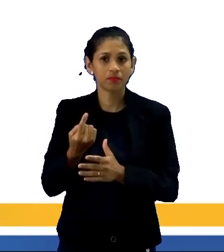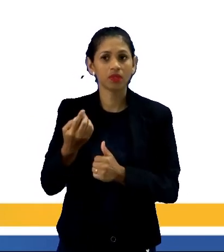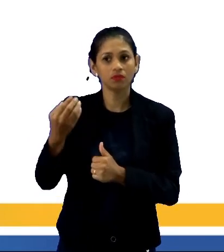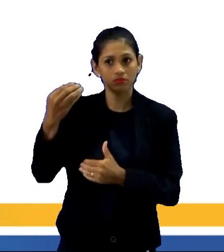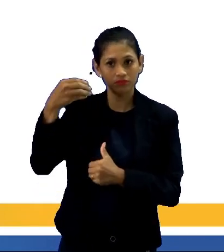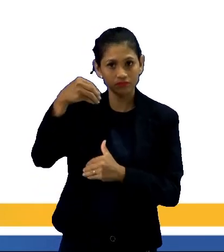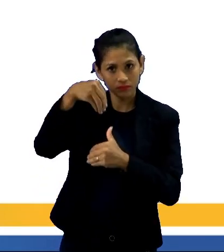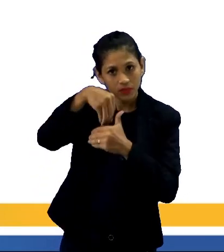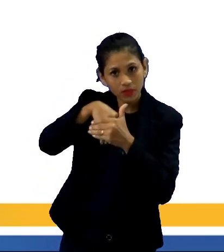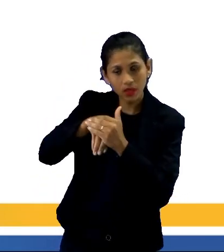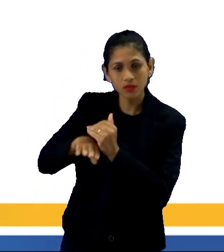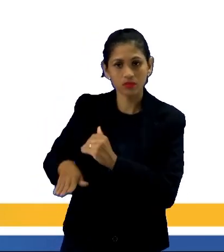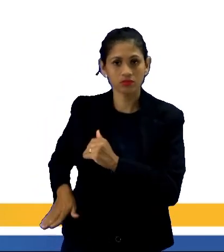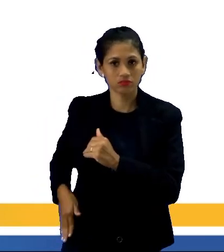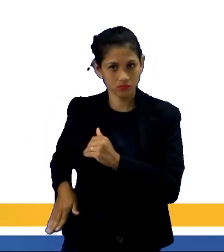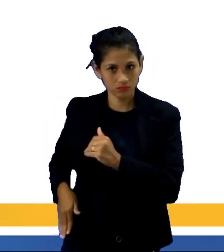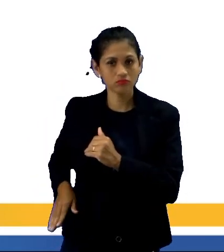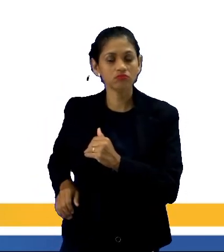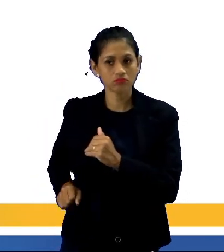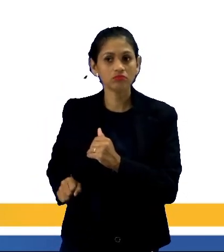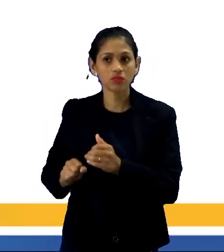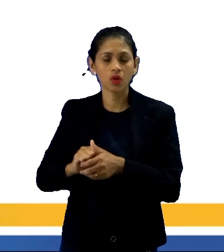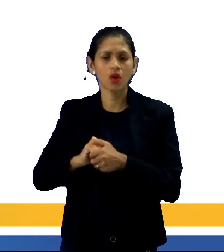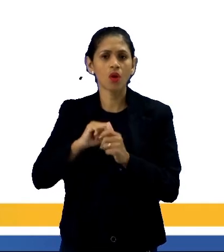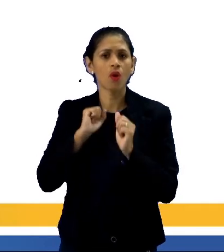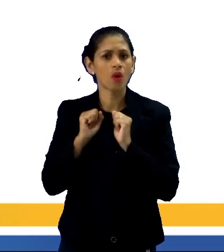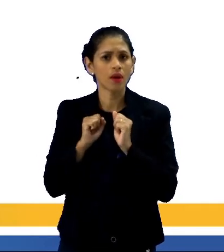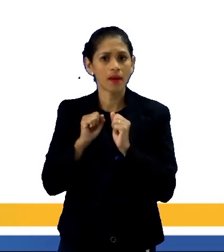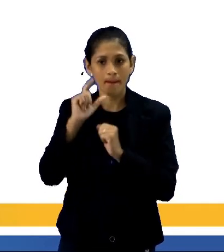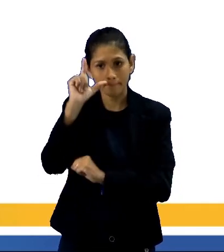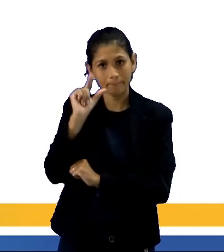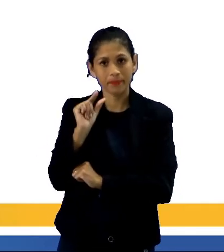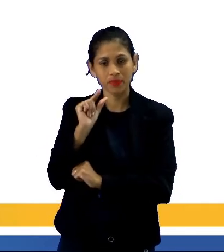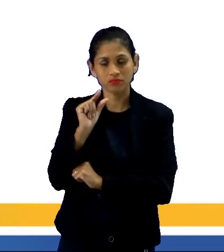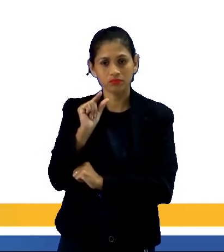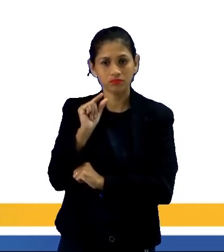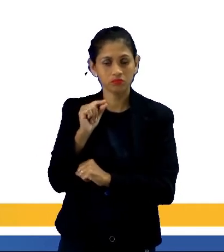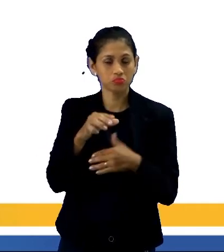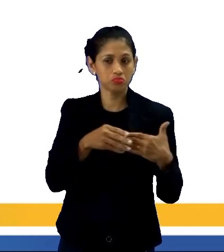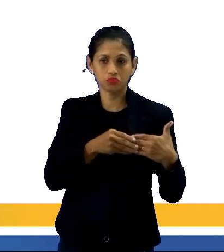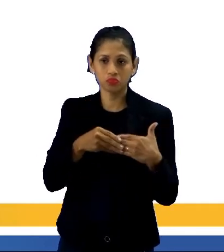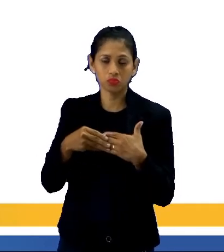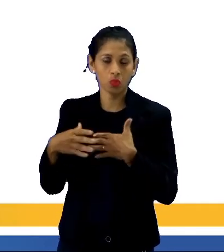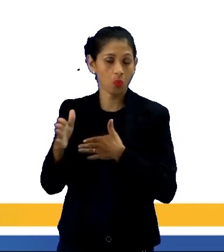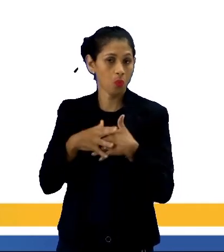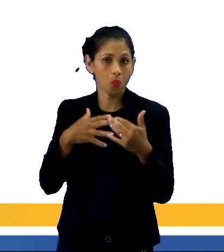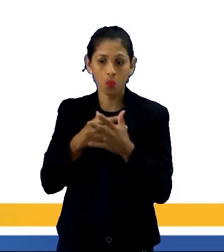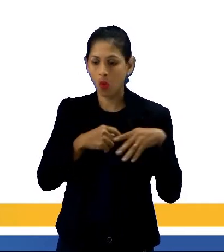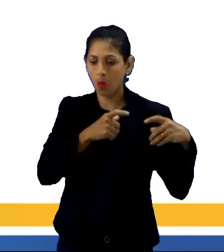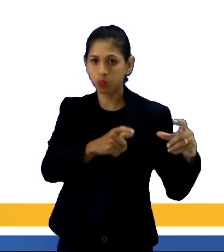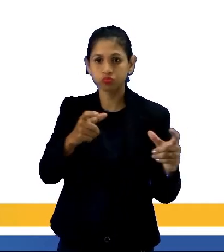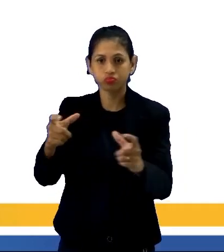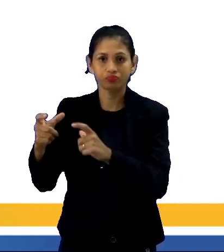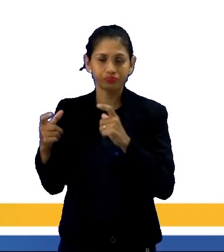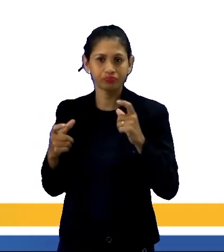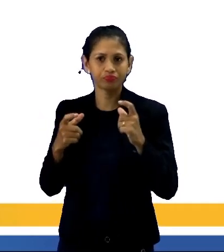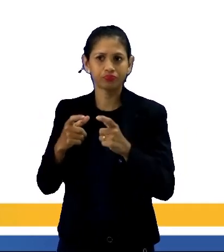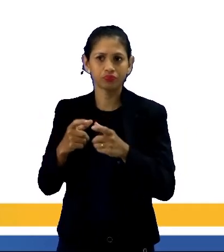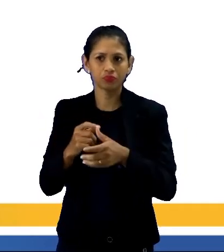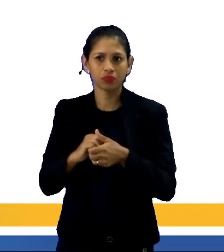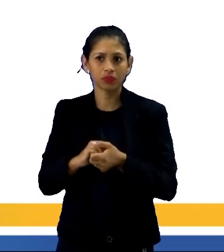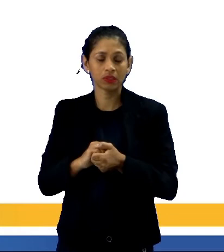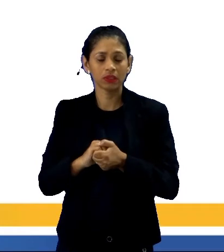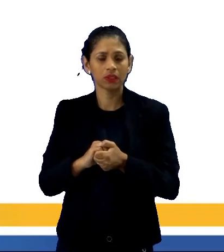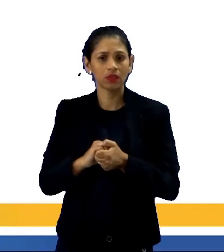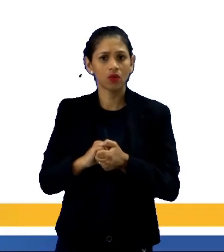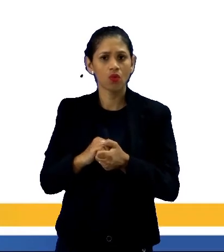compacto, ele é pequeno, então você pode carregar esse desodorante para qualquer lugar. E o que tem a ver também cabe no seu bolso? Qual é o